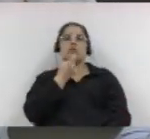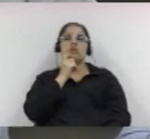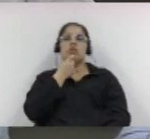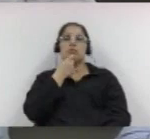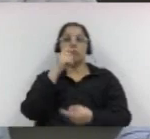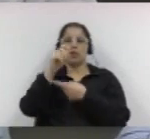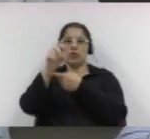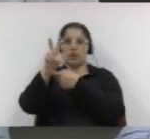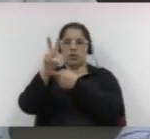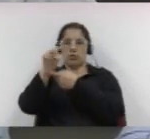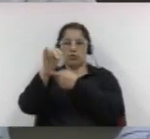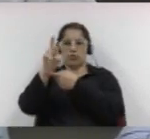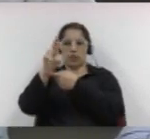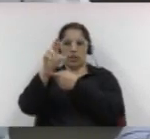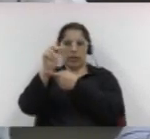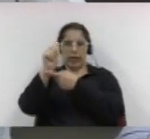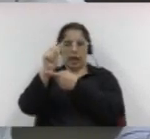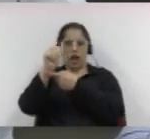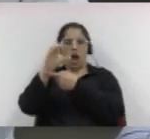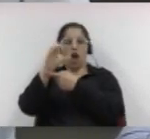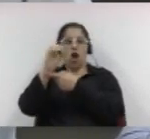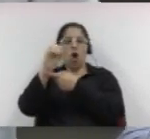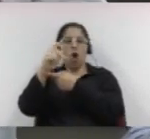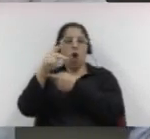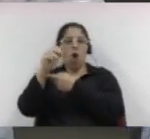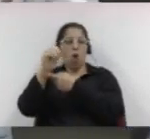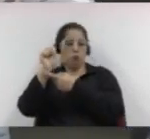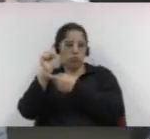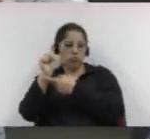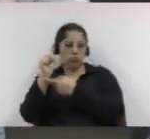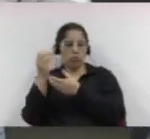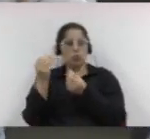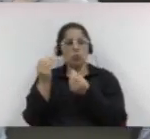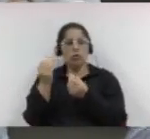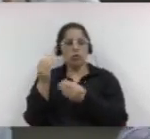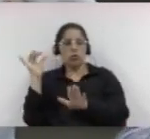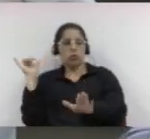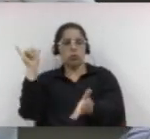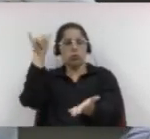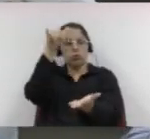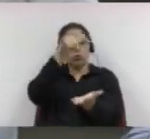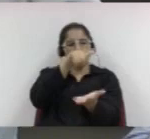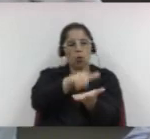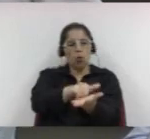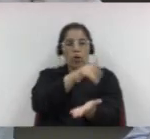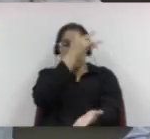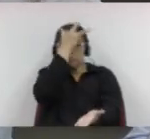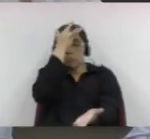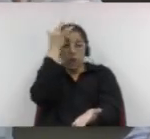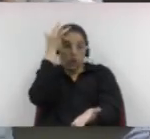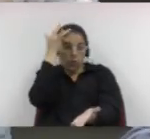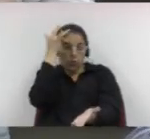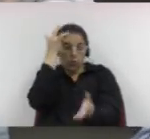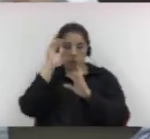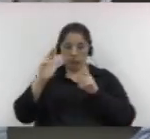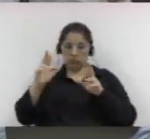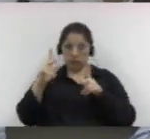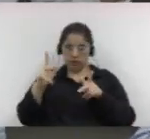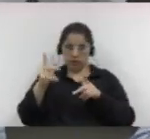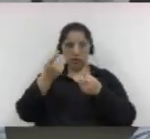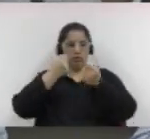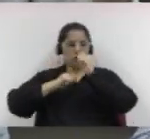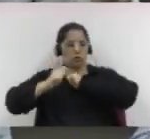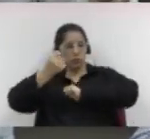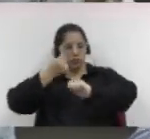quantidade de cargas. Ali tem muitos voos de passageiro agora, diferentemente de 15 anos atrás. Então, eu acho que